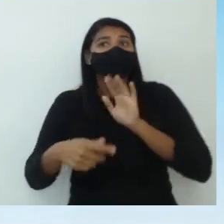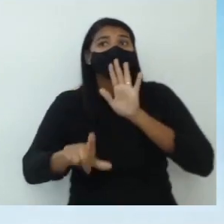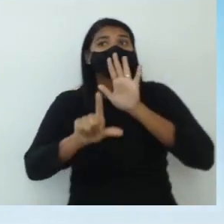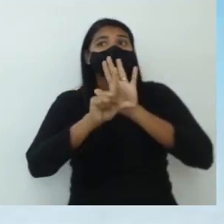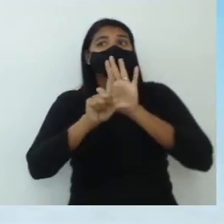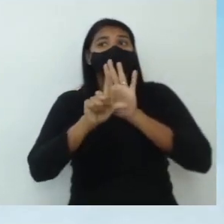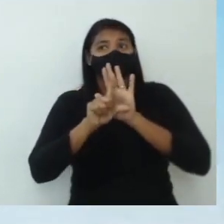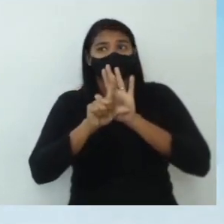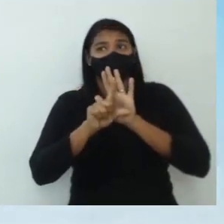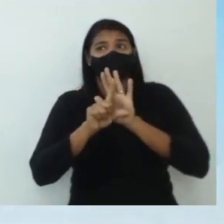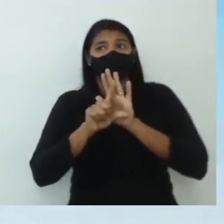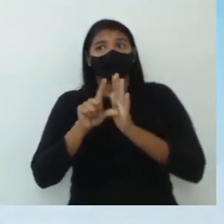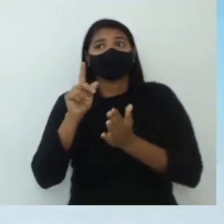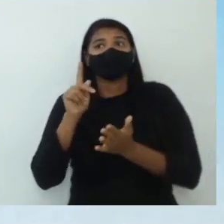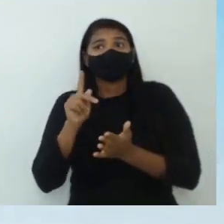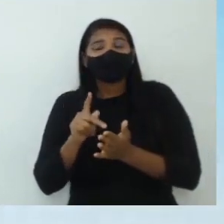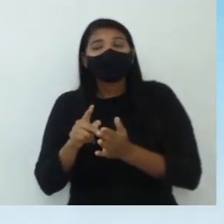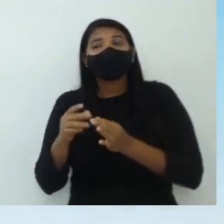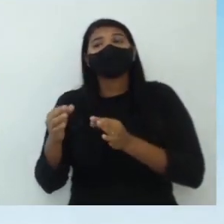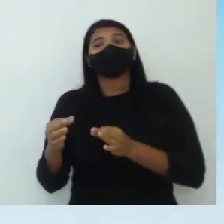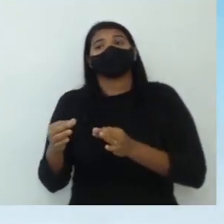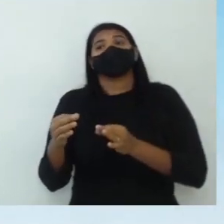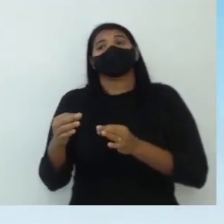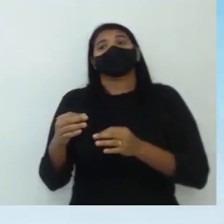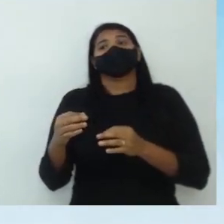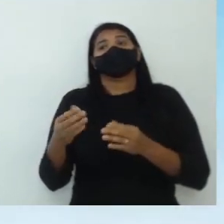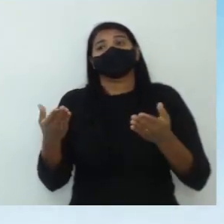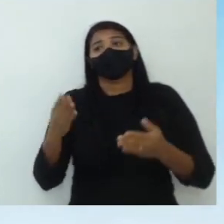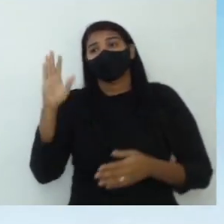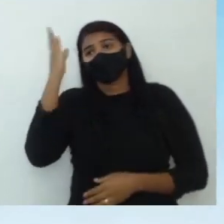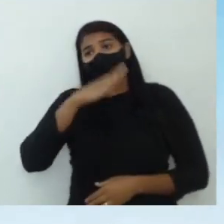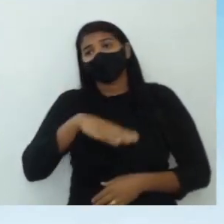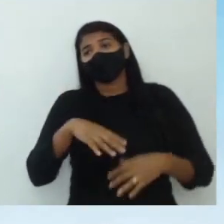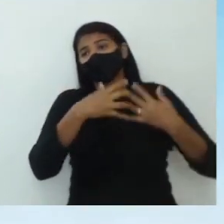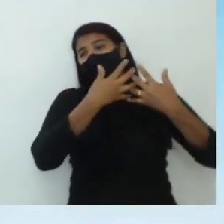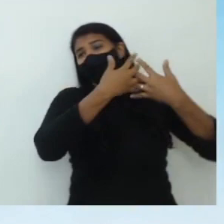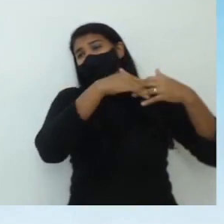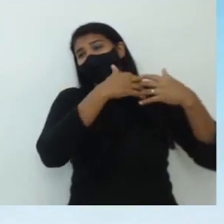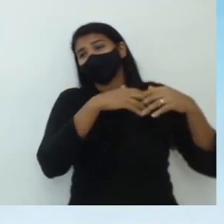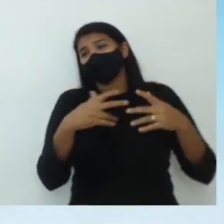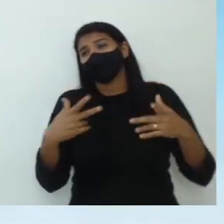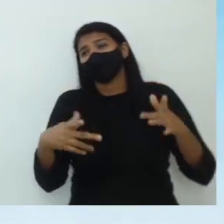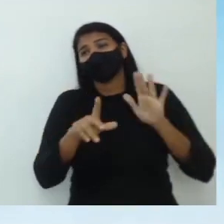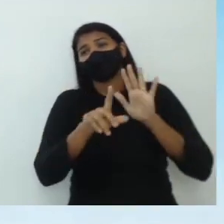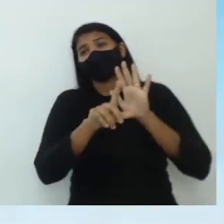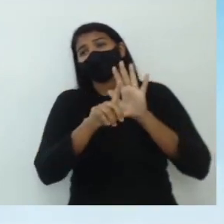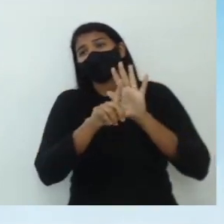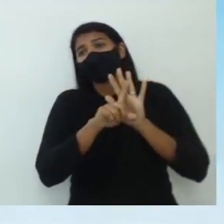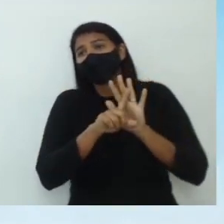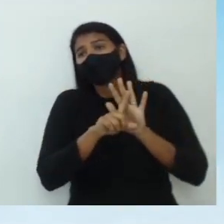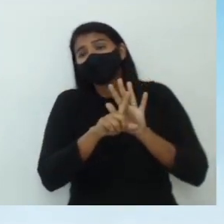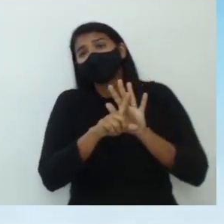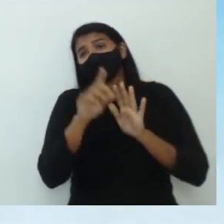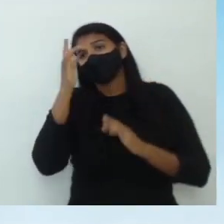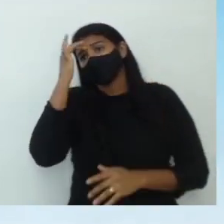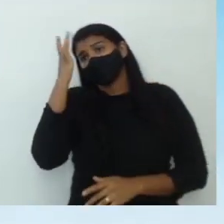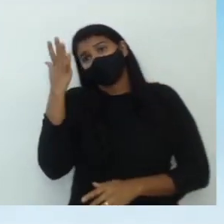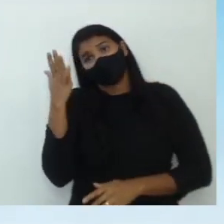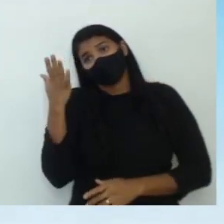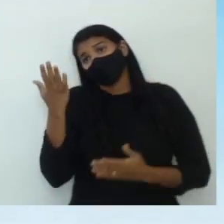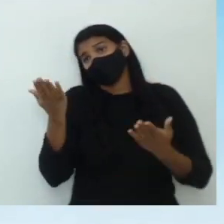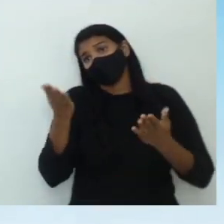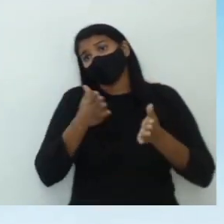acontece aqui no Brasil ultimamente, ele tem flexibilizado muitas leis ambientais justamente para facilitar a questão